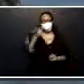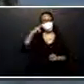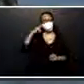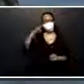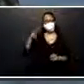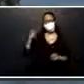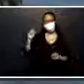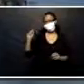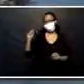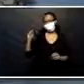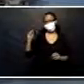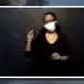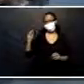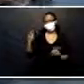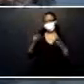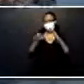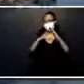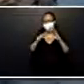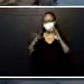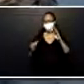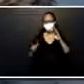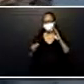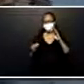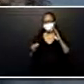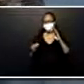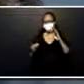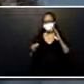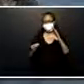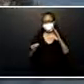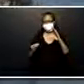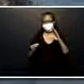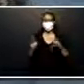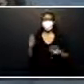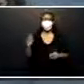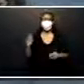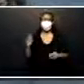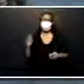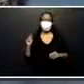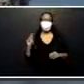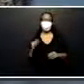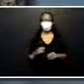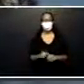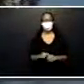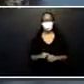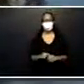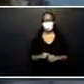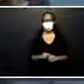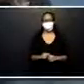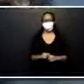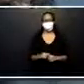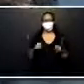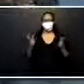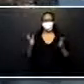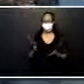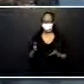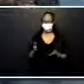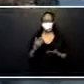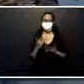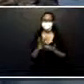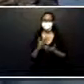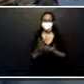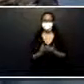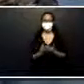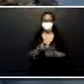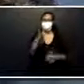que é, suas características, sua finalidade. Agora vamos ver nessa aula de hoje